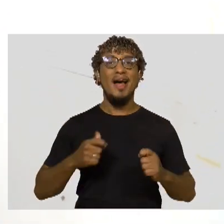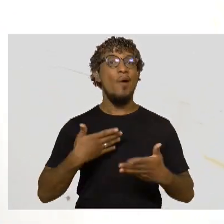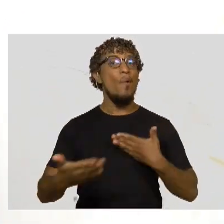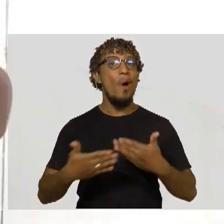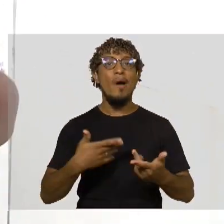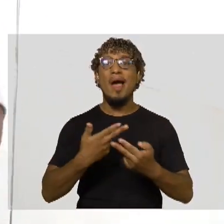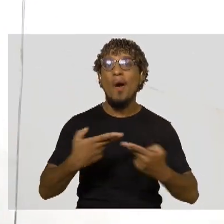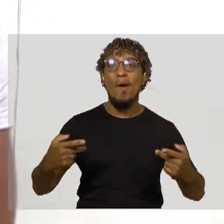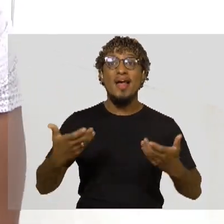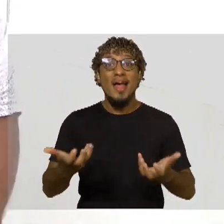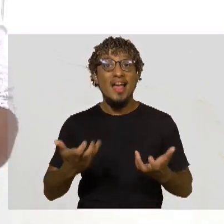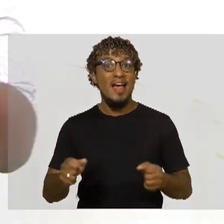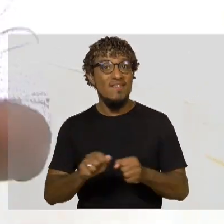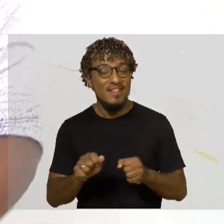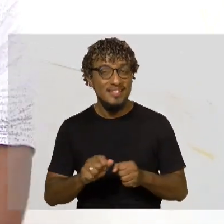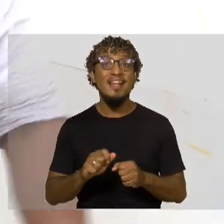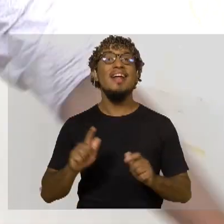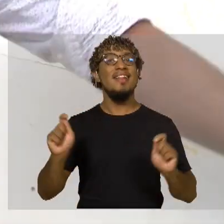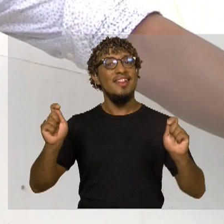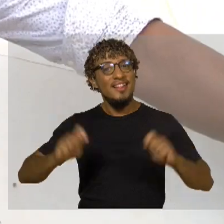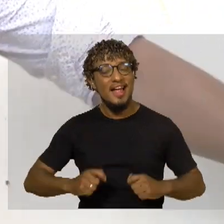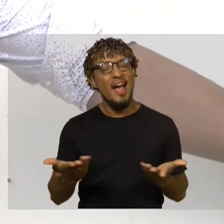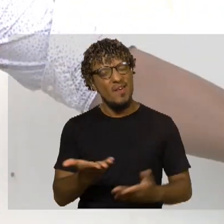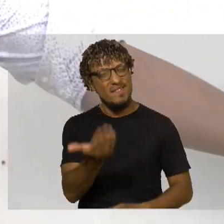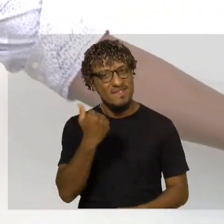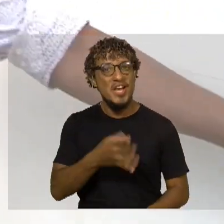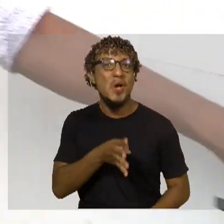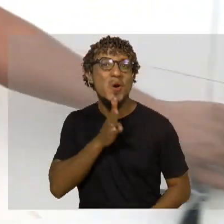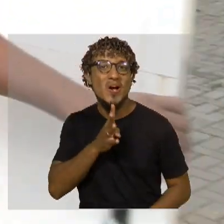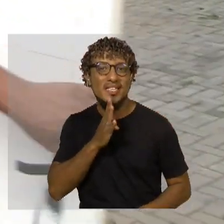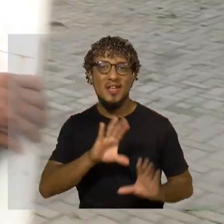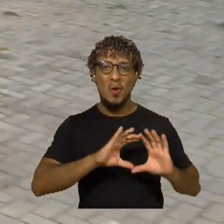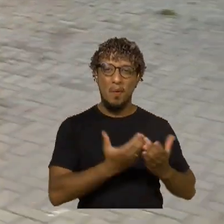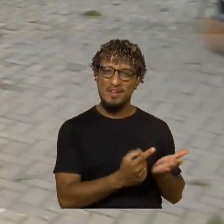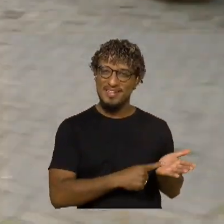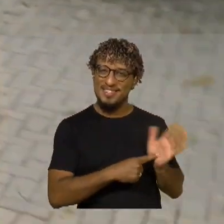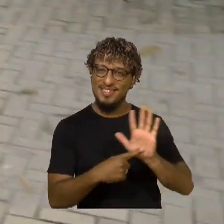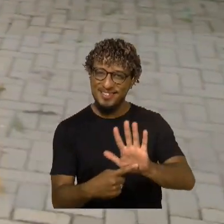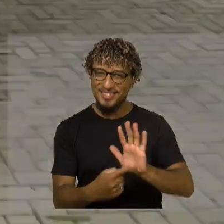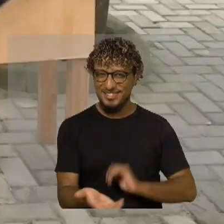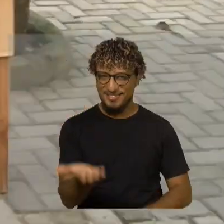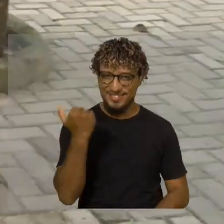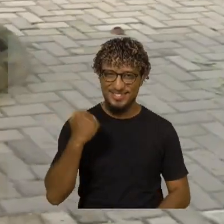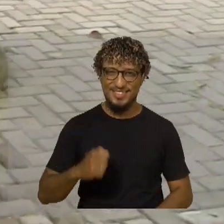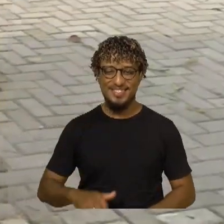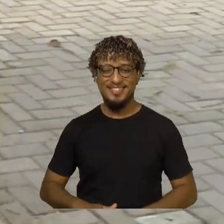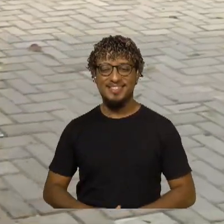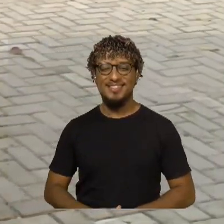ações e atividades que eles realizam. É o que a gente vai conhecer agora no Fala Comunidade. Vamos lá?